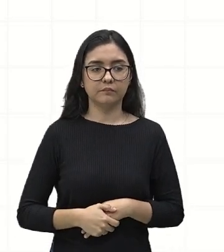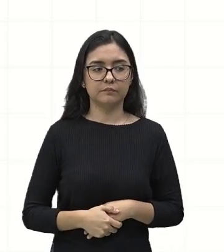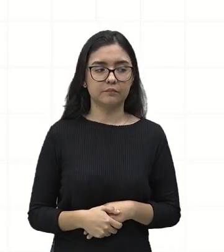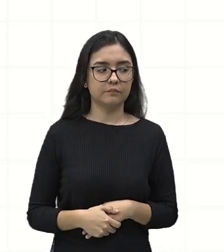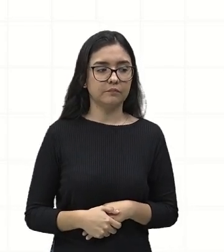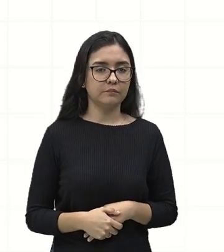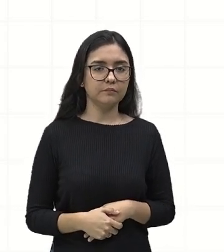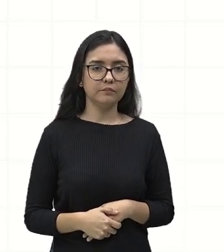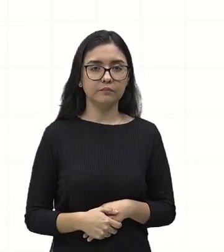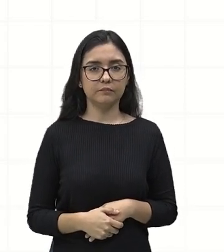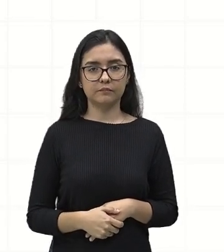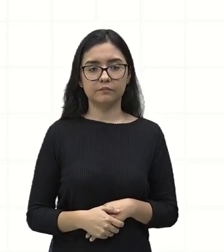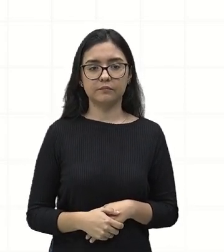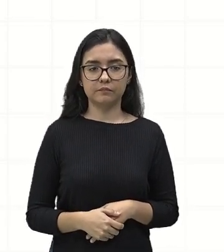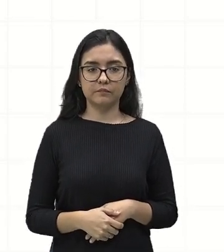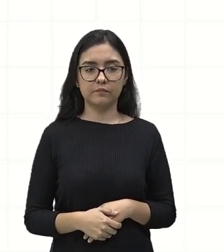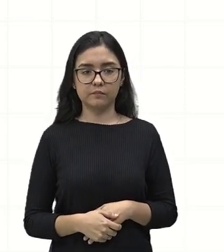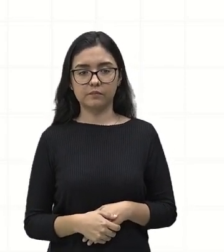Ok?